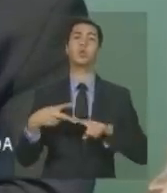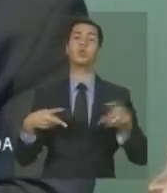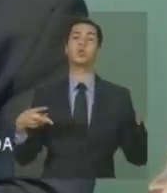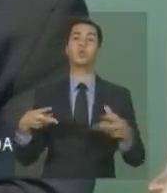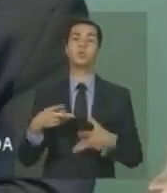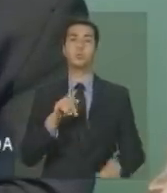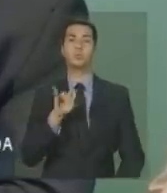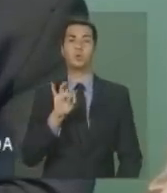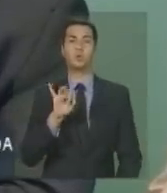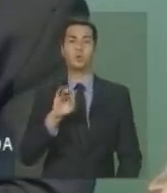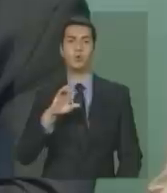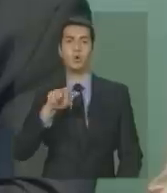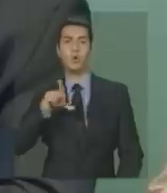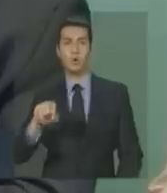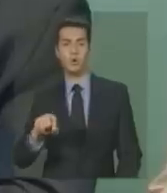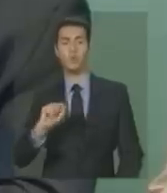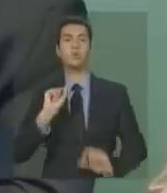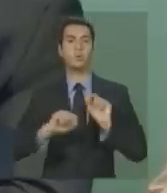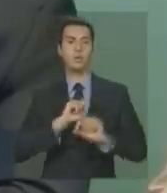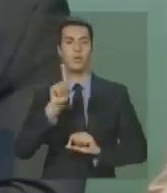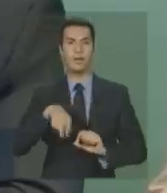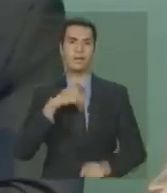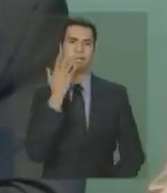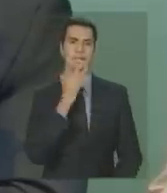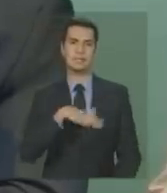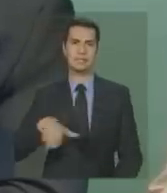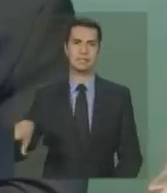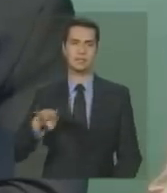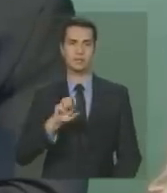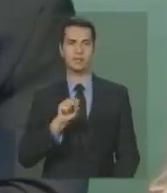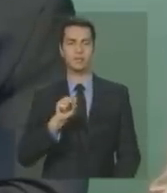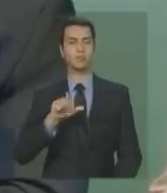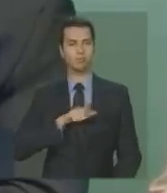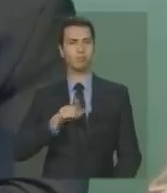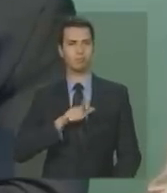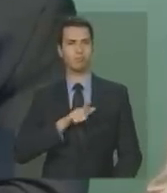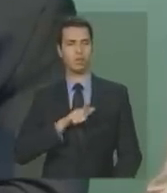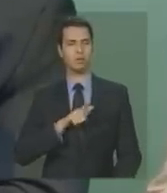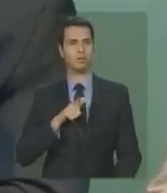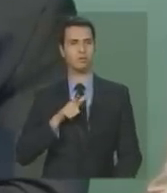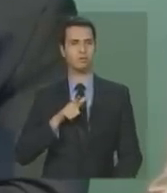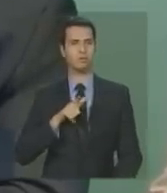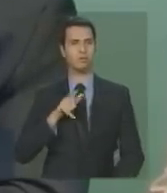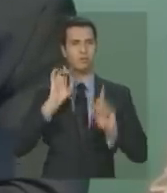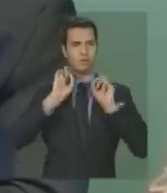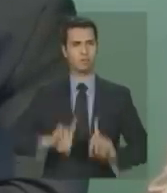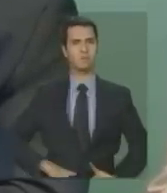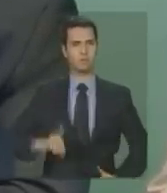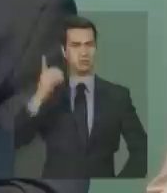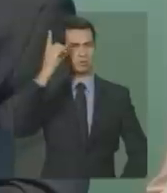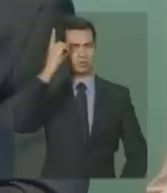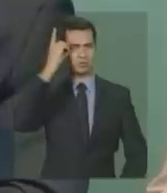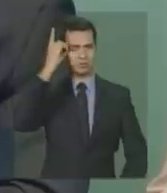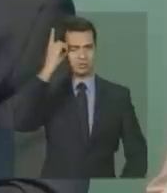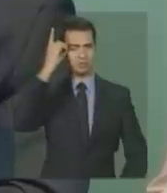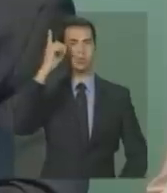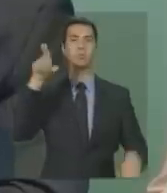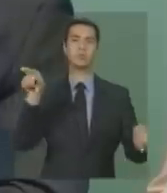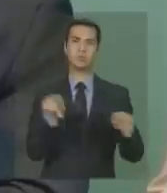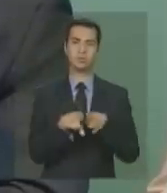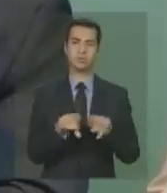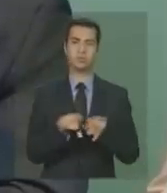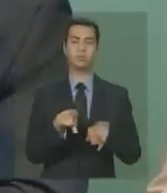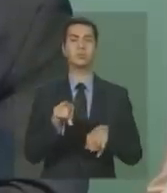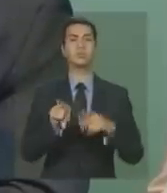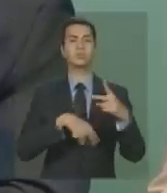com síndrome de D que não existe um protocolo na rede pública que faça avaliação clínica as diretrizes e exatamente o